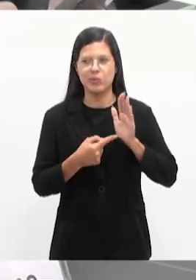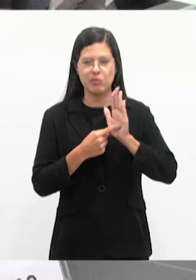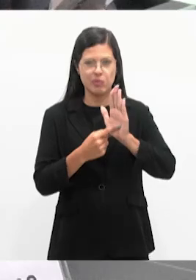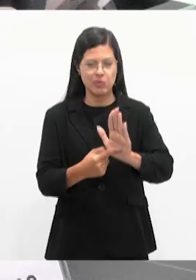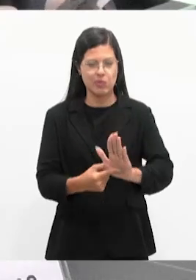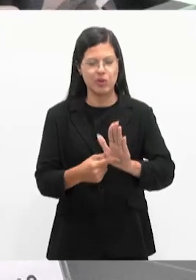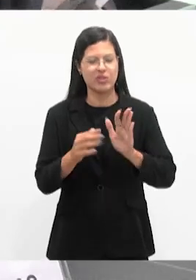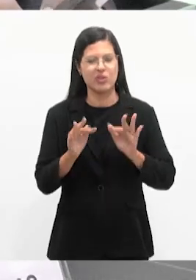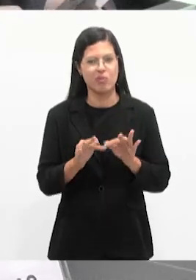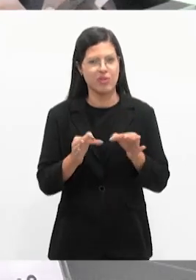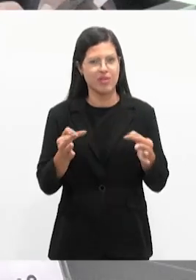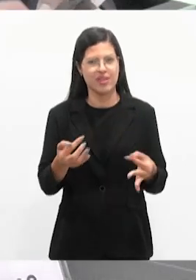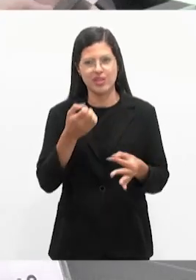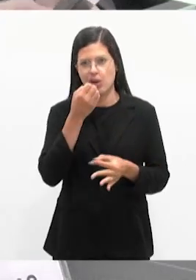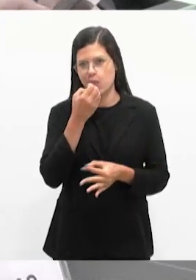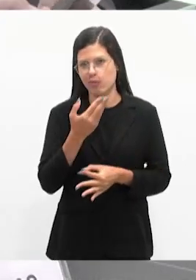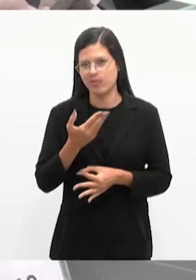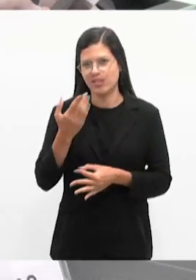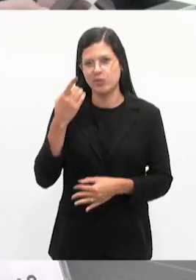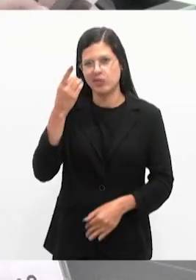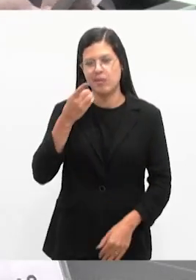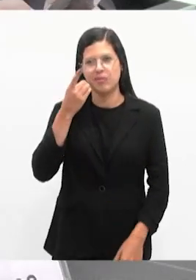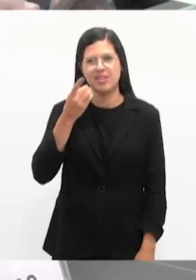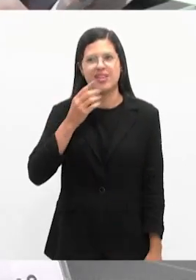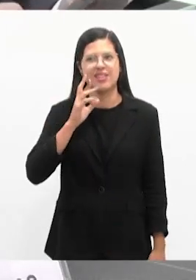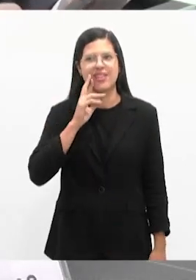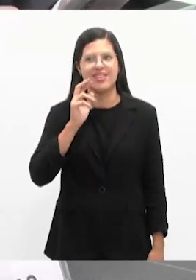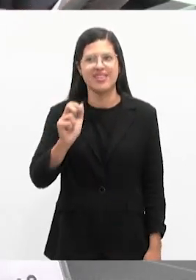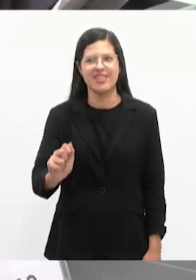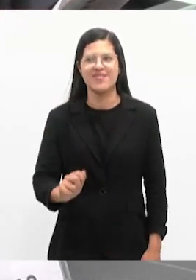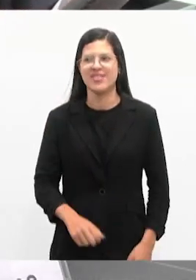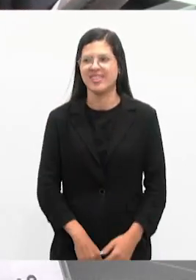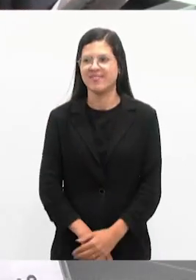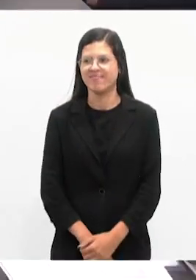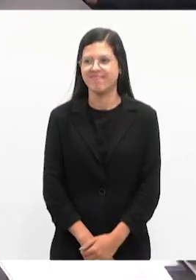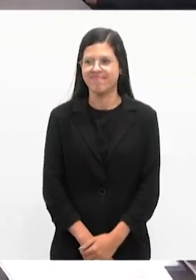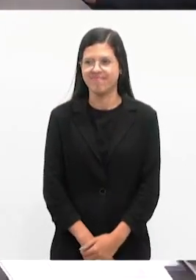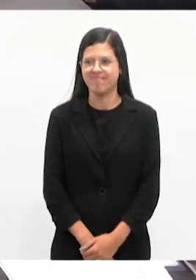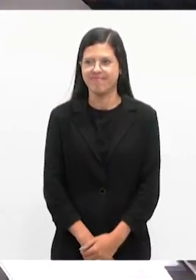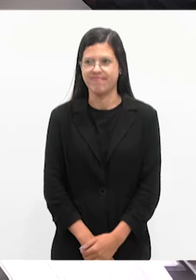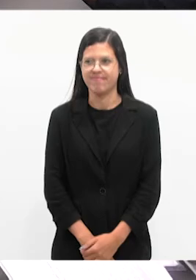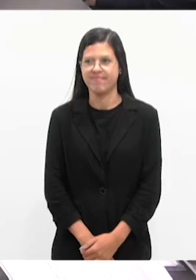a humildade e a bondade do nosso deputado Rodrigo.